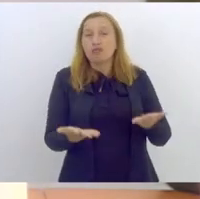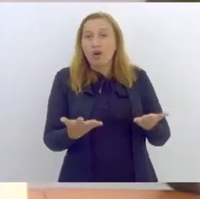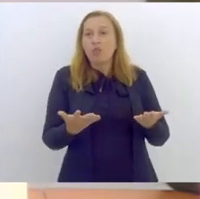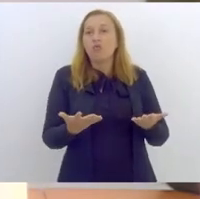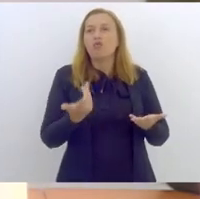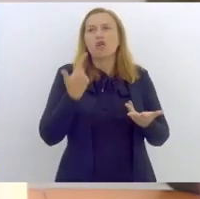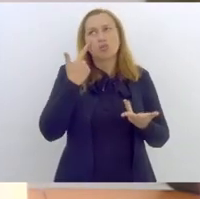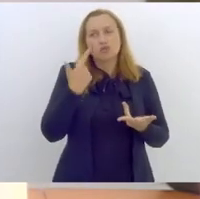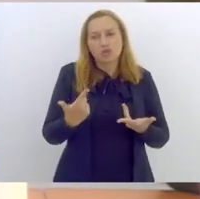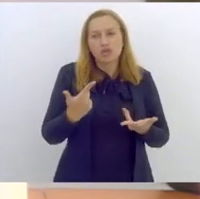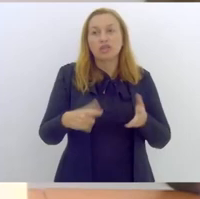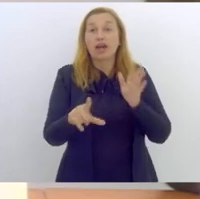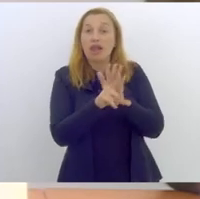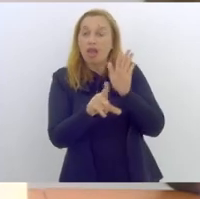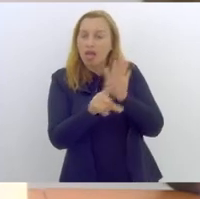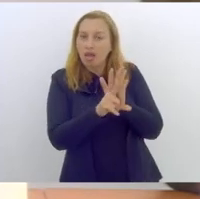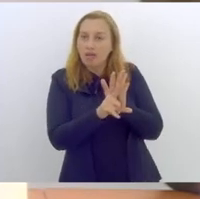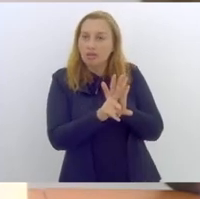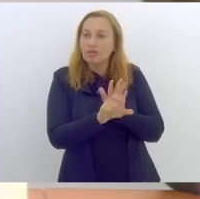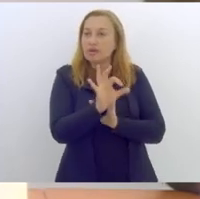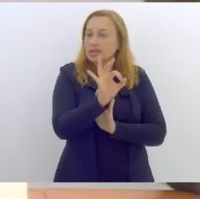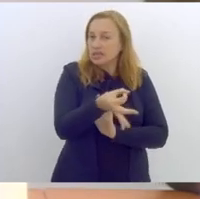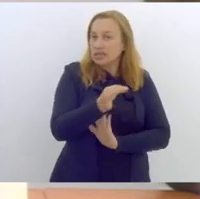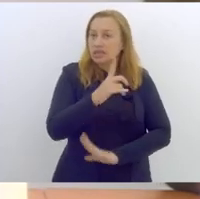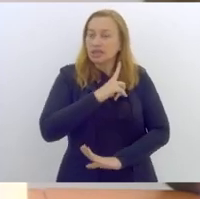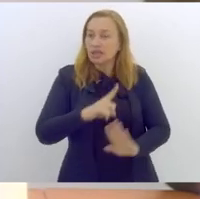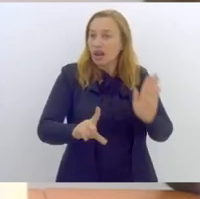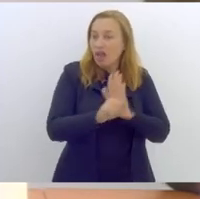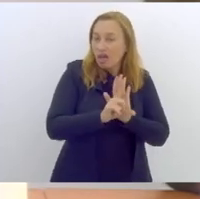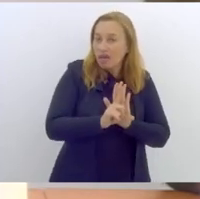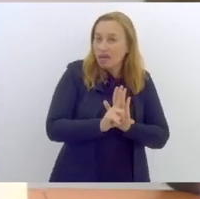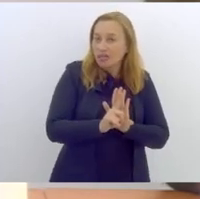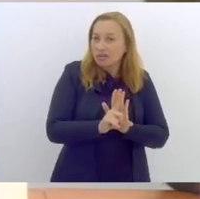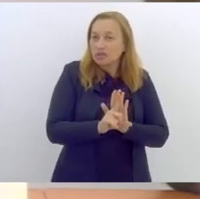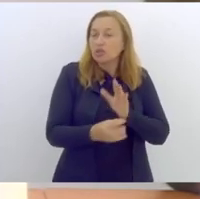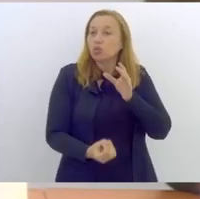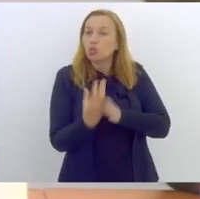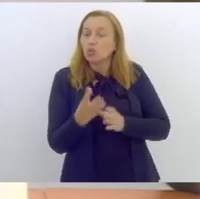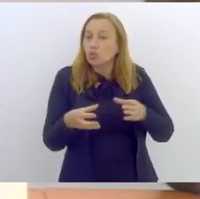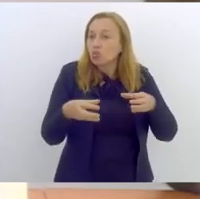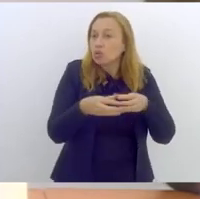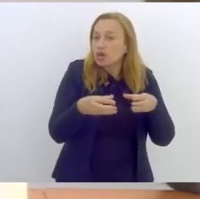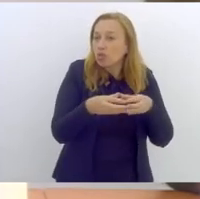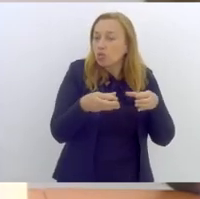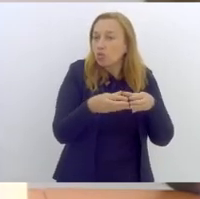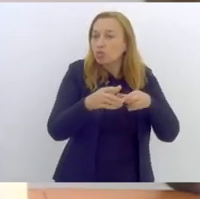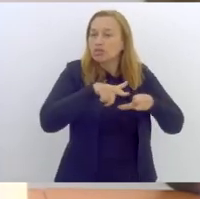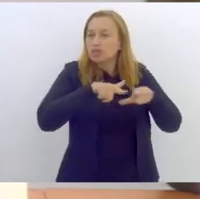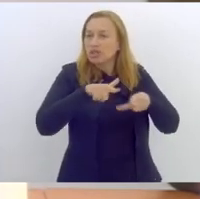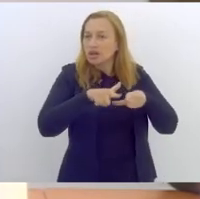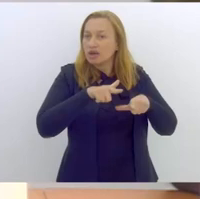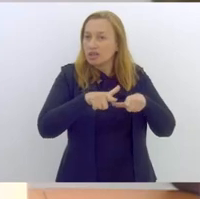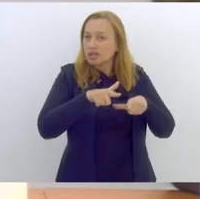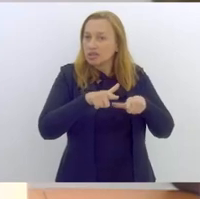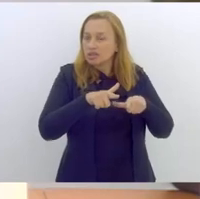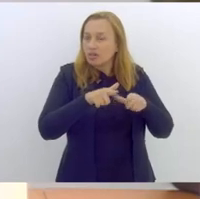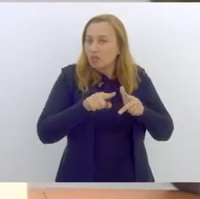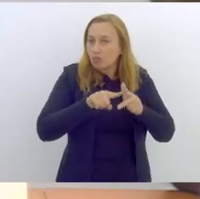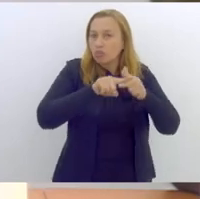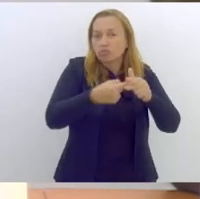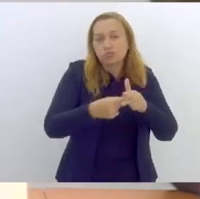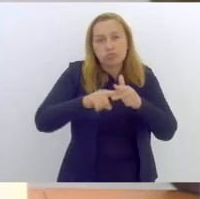calcar na lei para garantir na lei Vamos fazer um grupo de trabalho e vamos então a